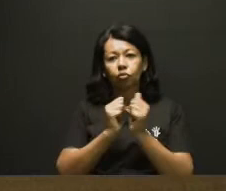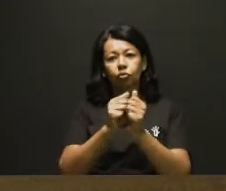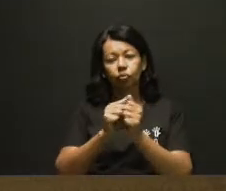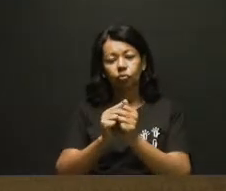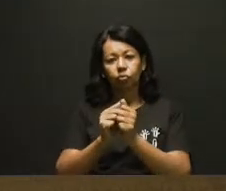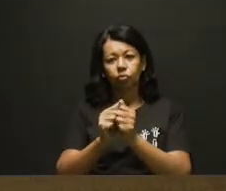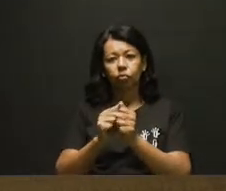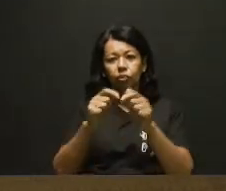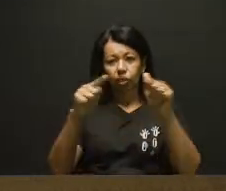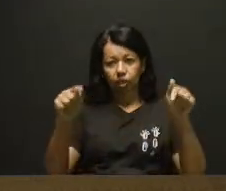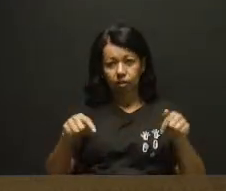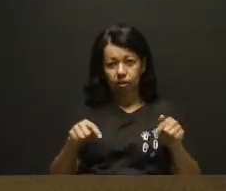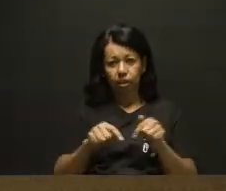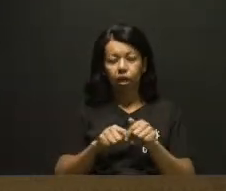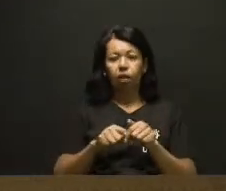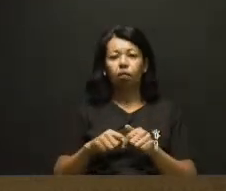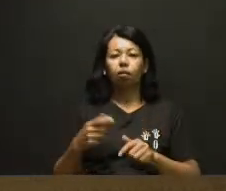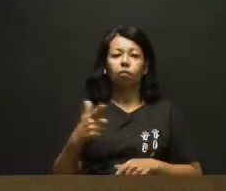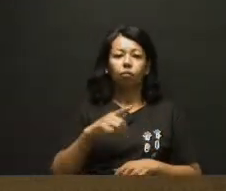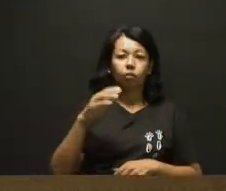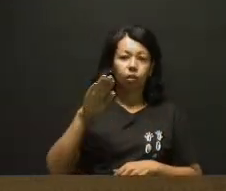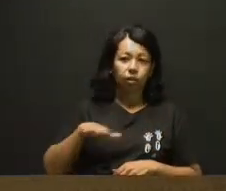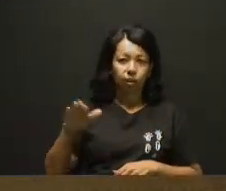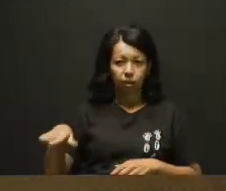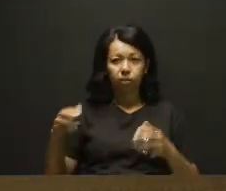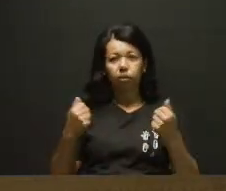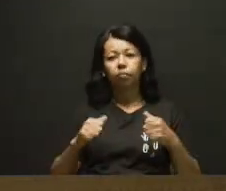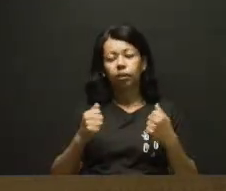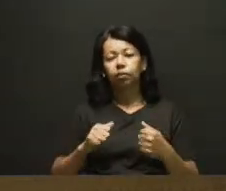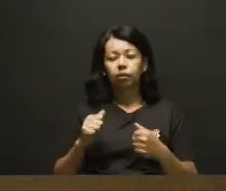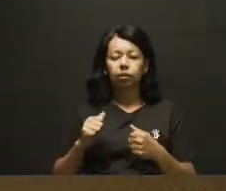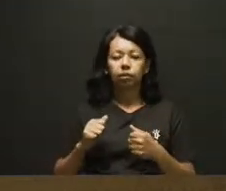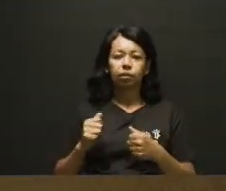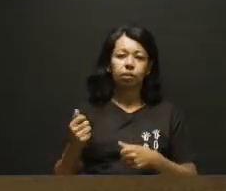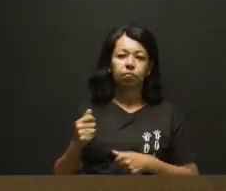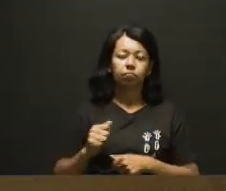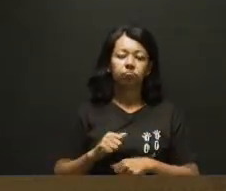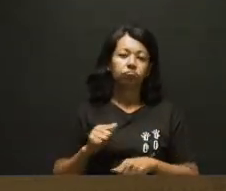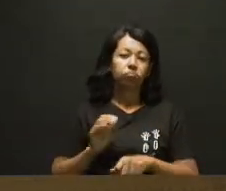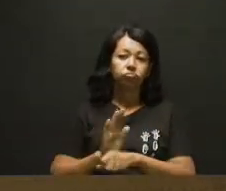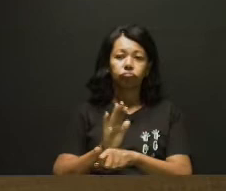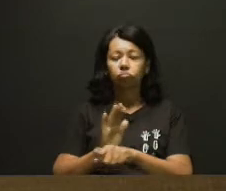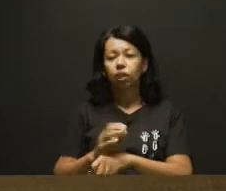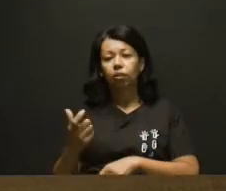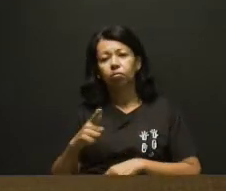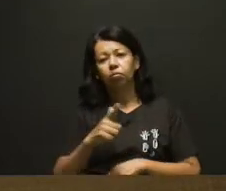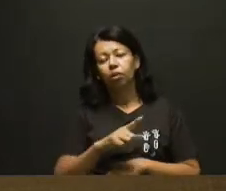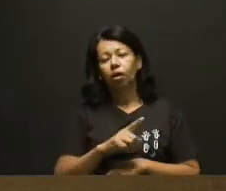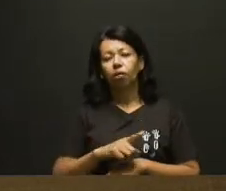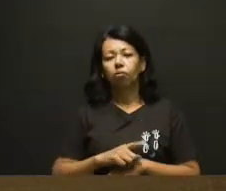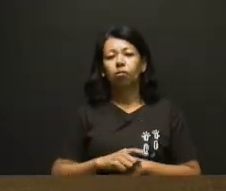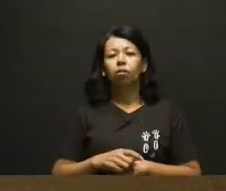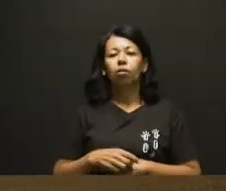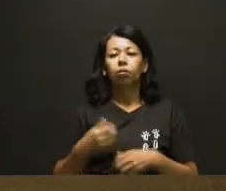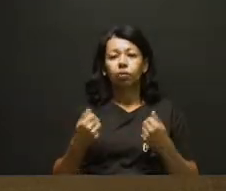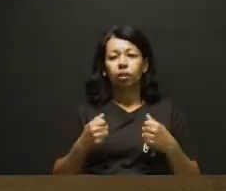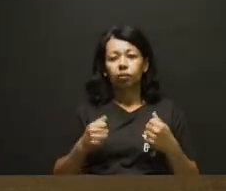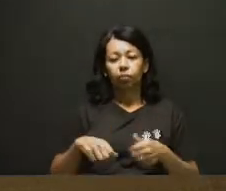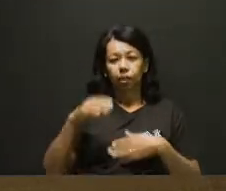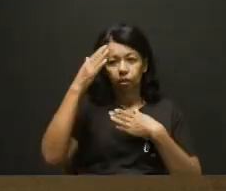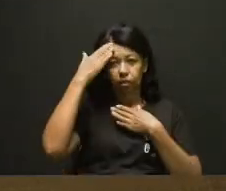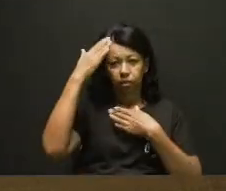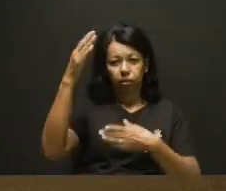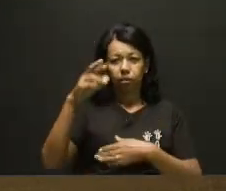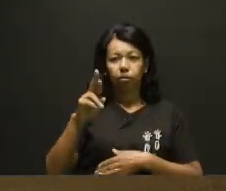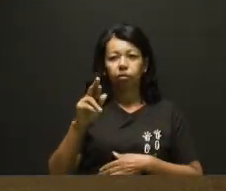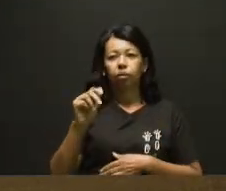seja o mediador cultua o horário constante da aula certo eu também não posso deixar de agradecer a dona raquel de toda da usina